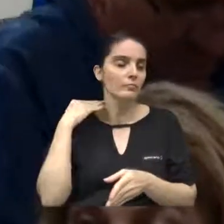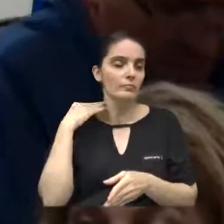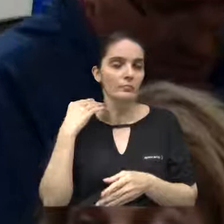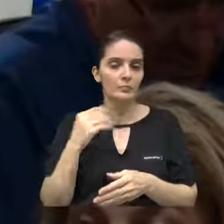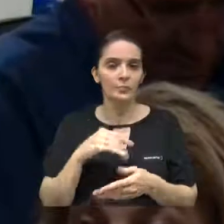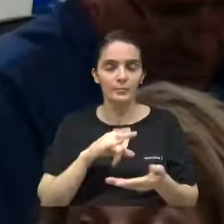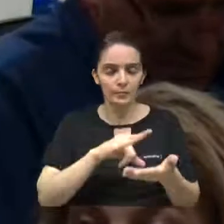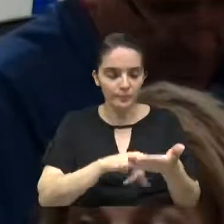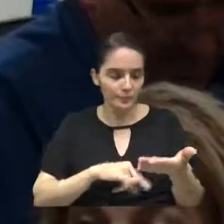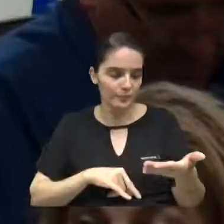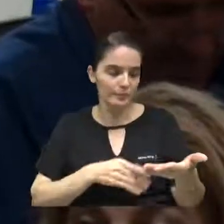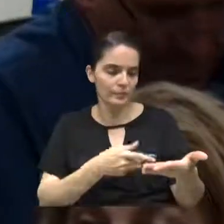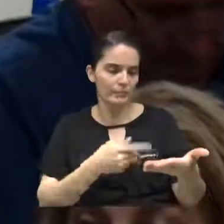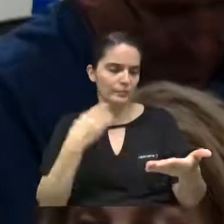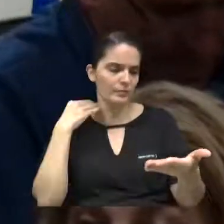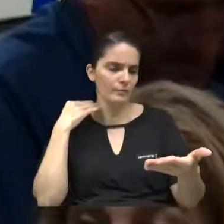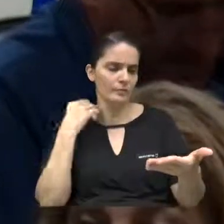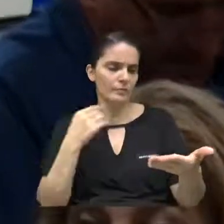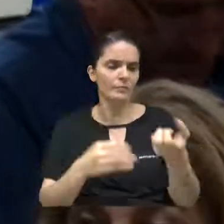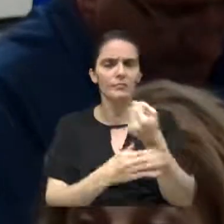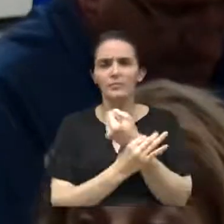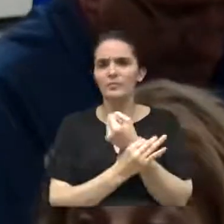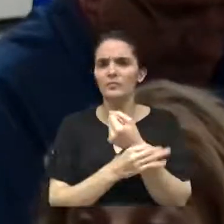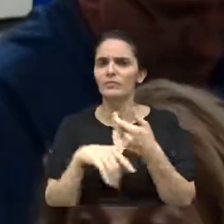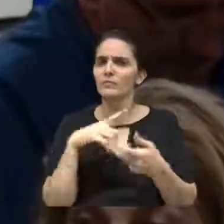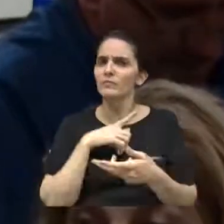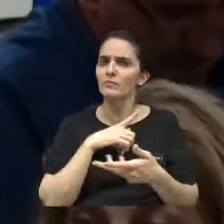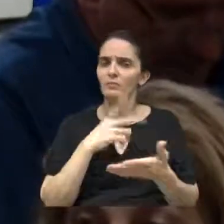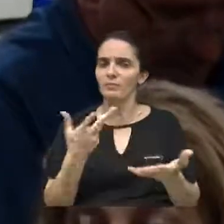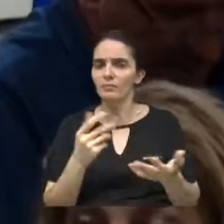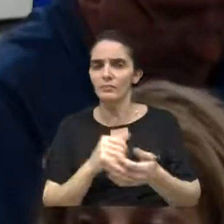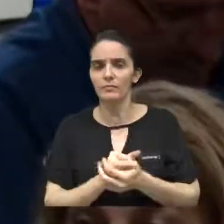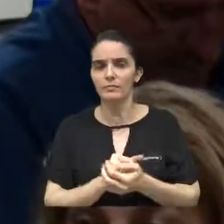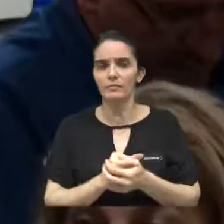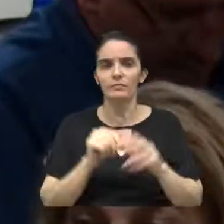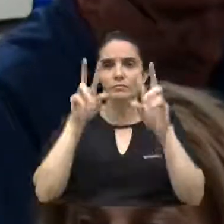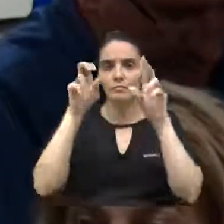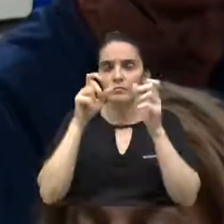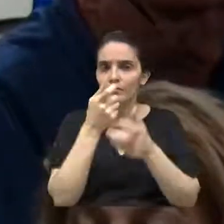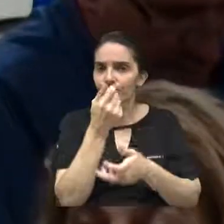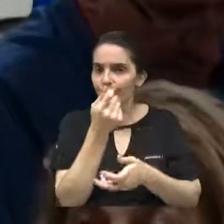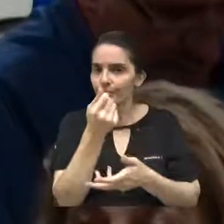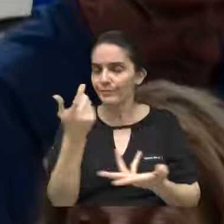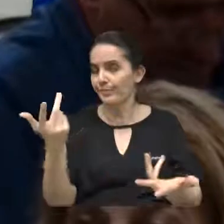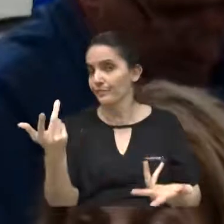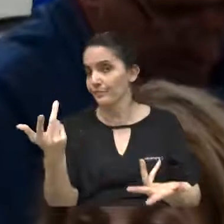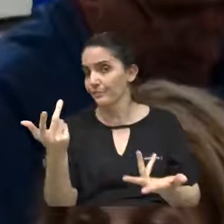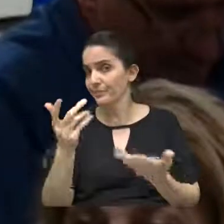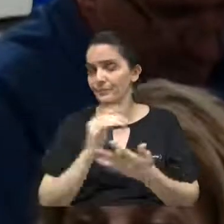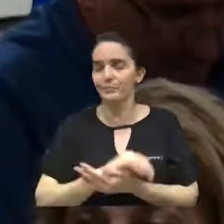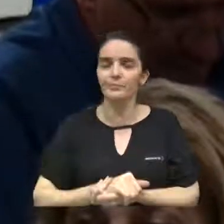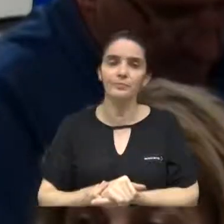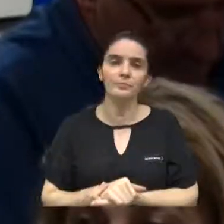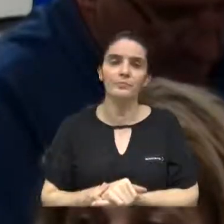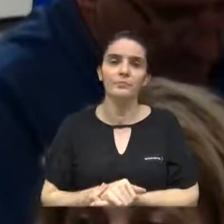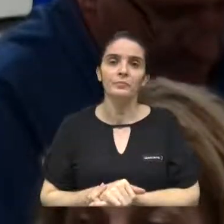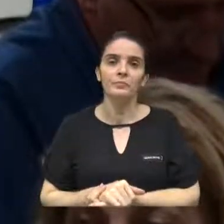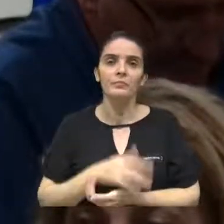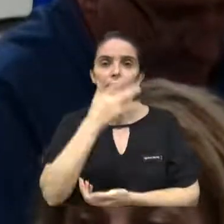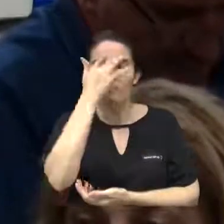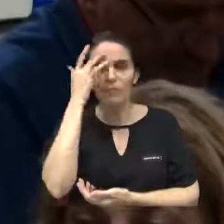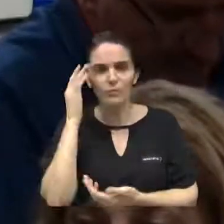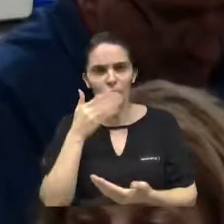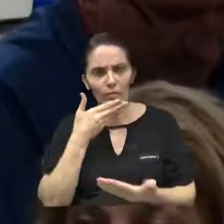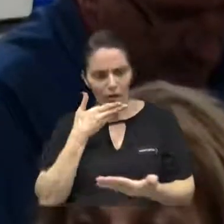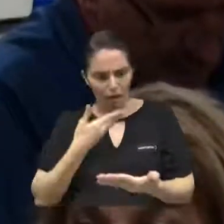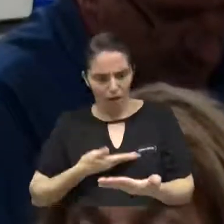contrato dela um seguro, está lá um título de capitalização, e a pessoa fica